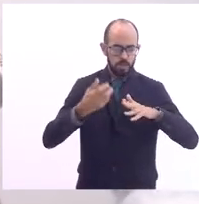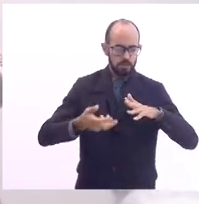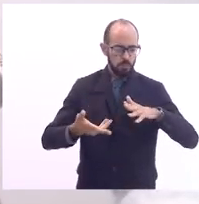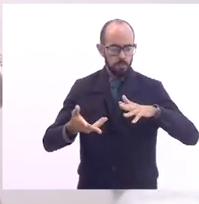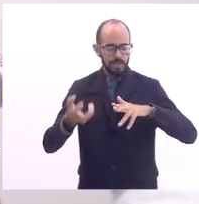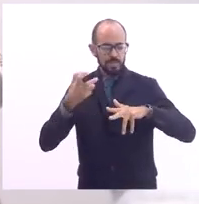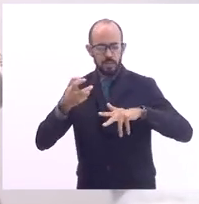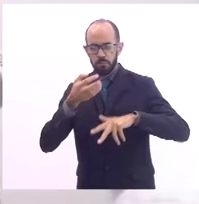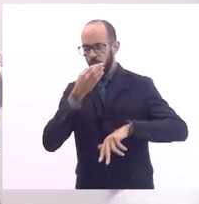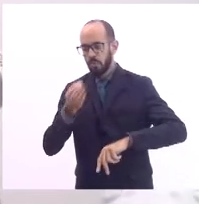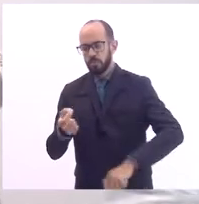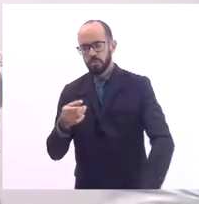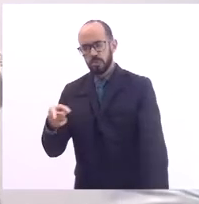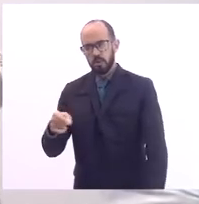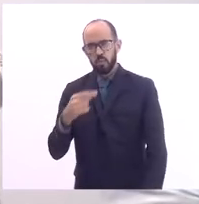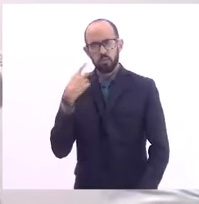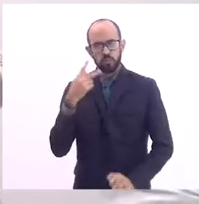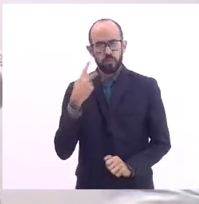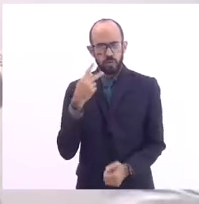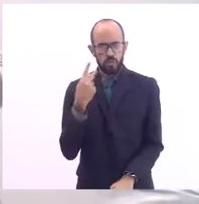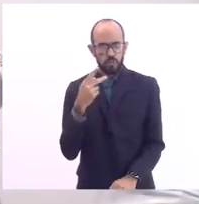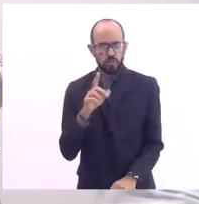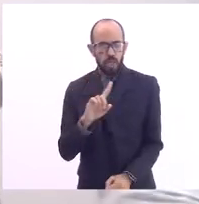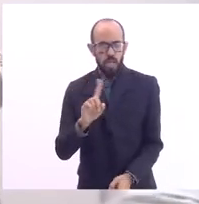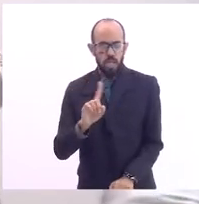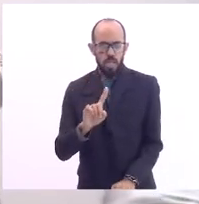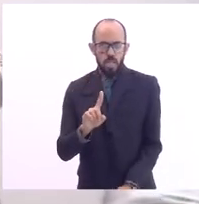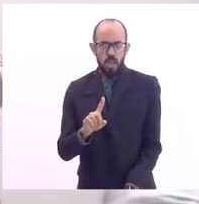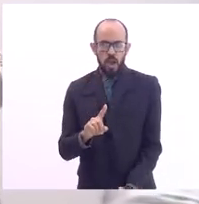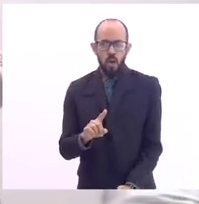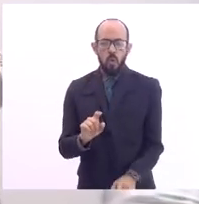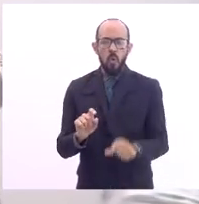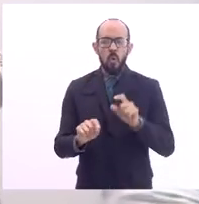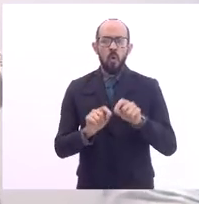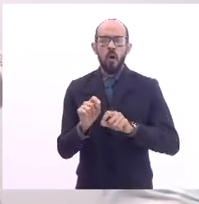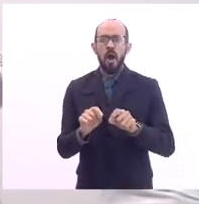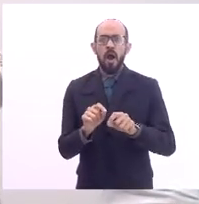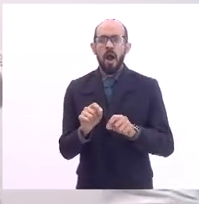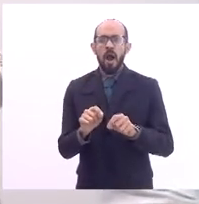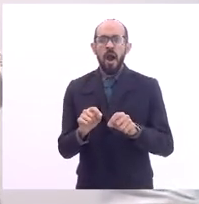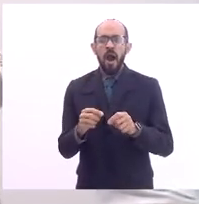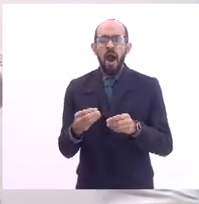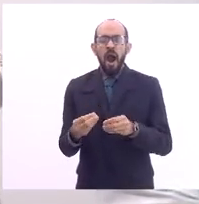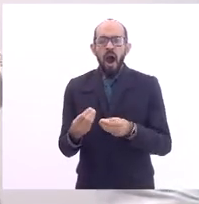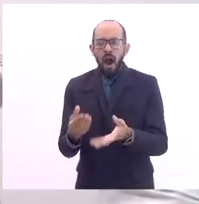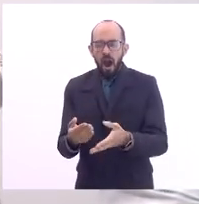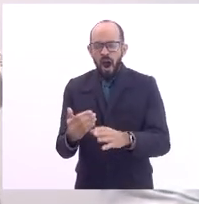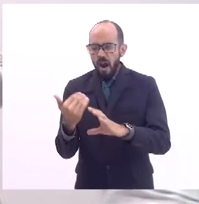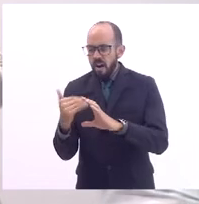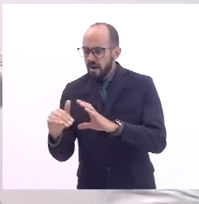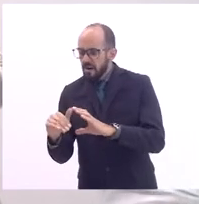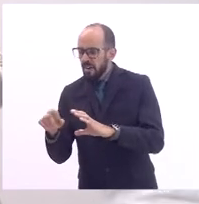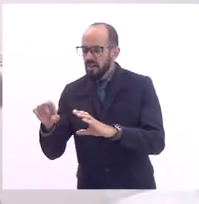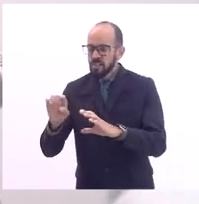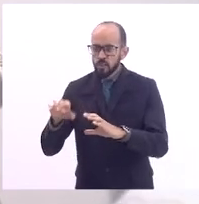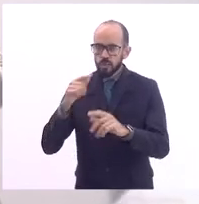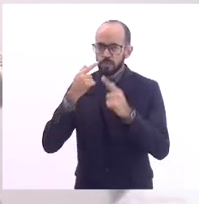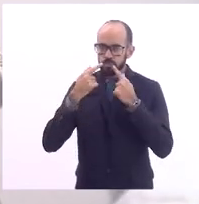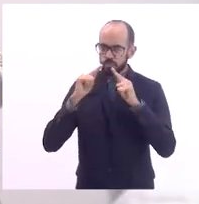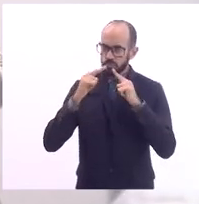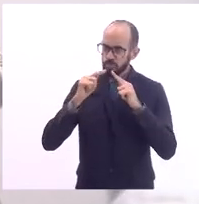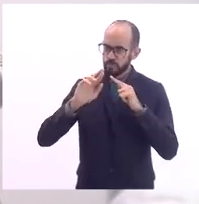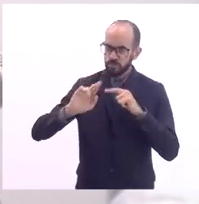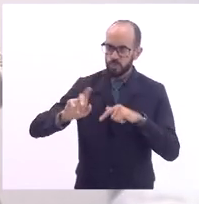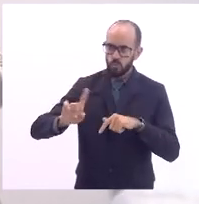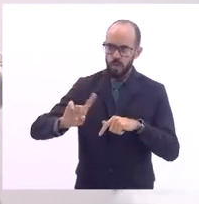os vereadores e não disponibilize tão somente um e-mail para que a gente encaminhe as reclamações